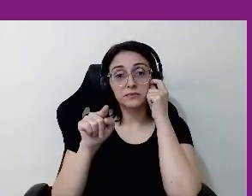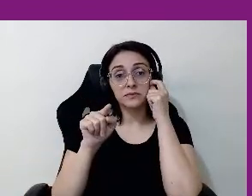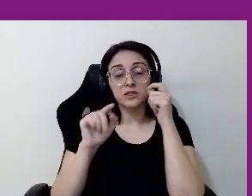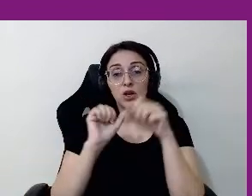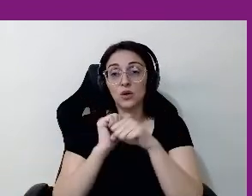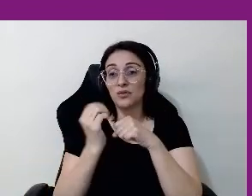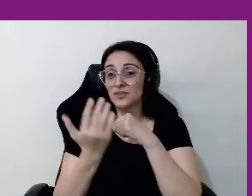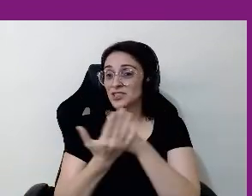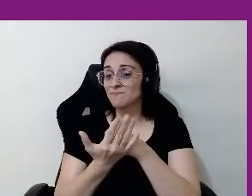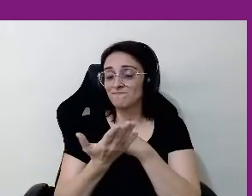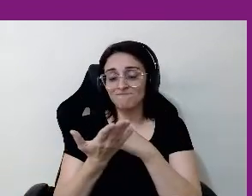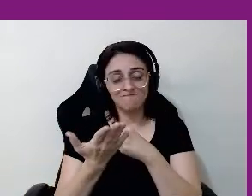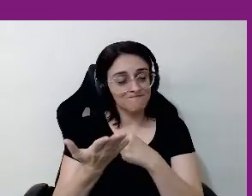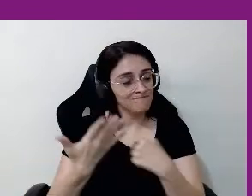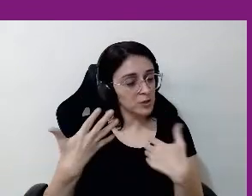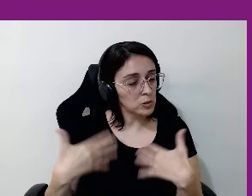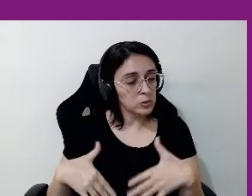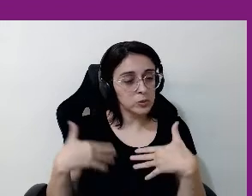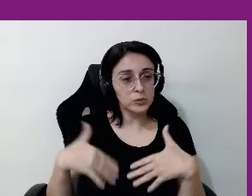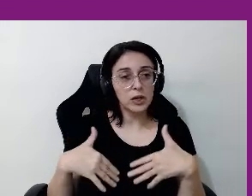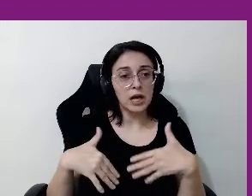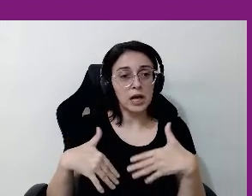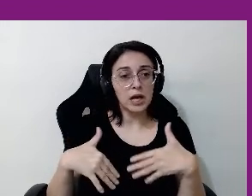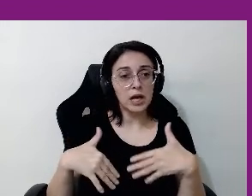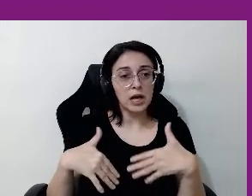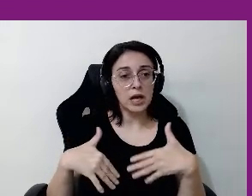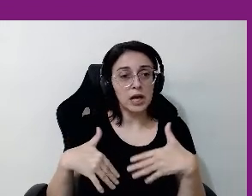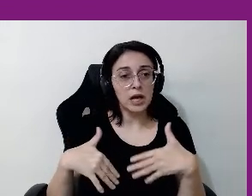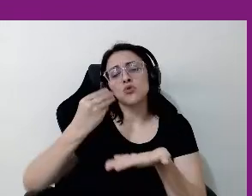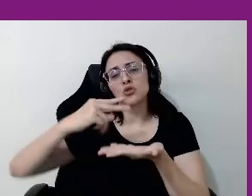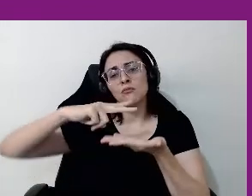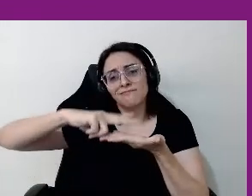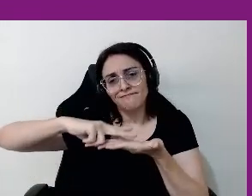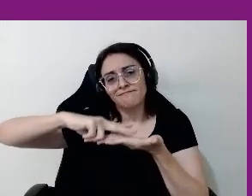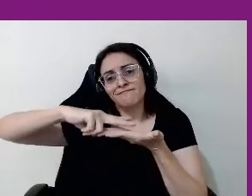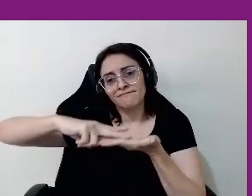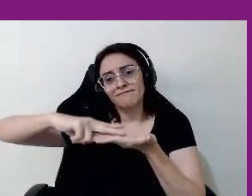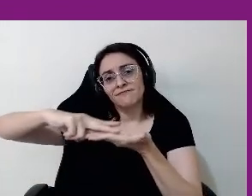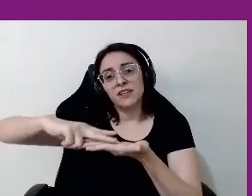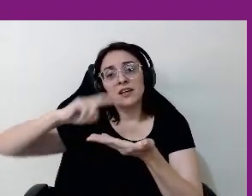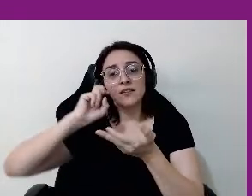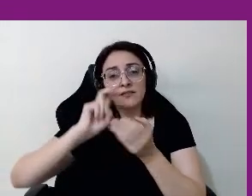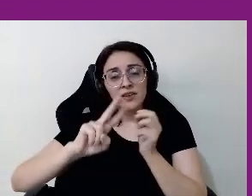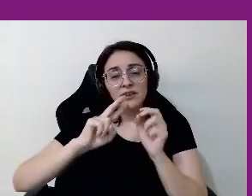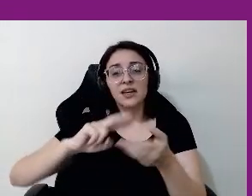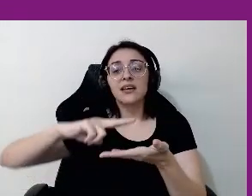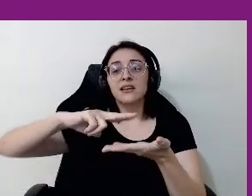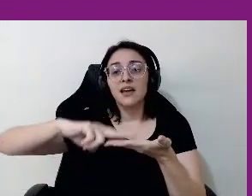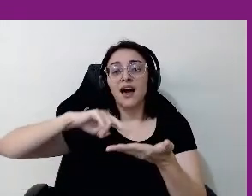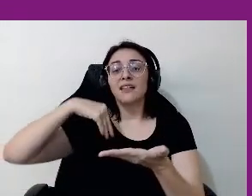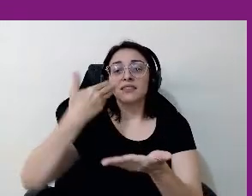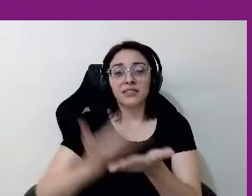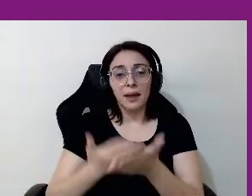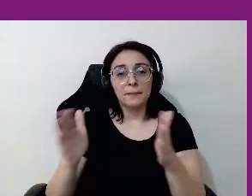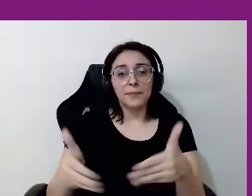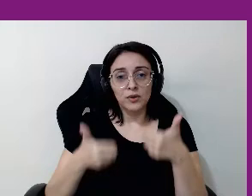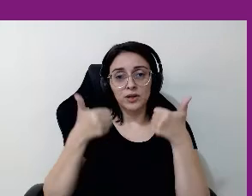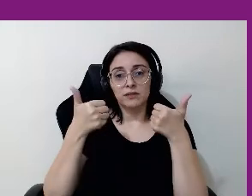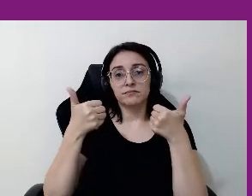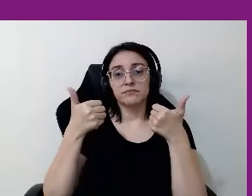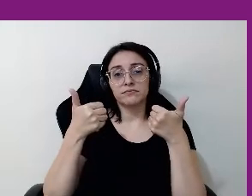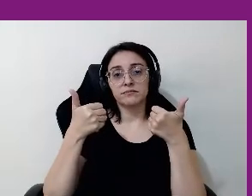COVID, foi muito paciente pronado, né? E ver resposta e repronar até o paciente melhorar.